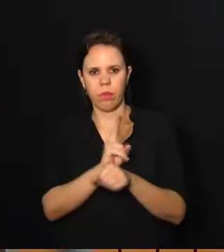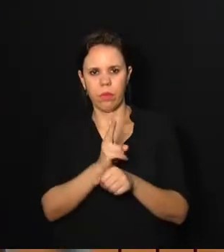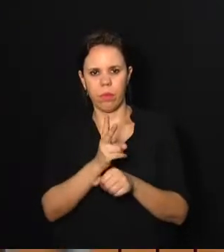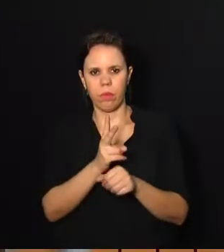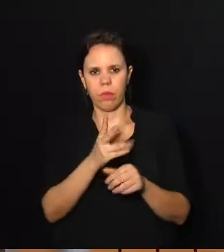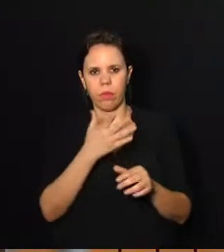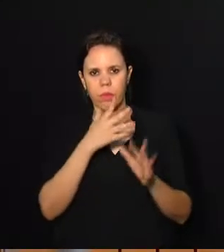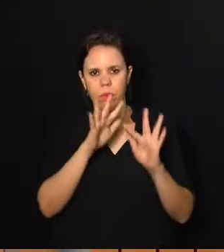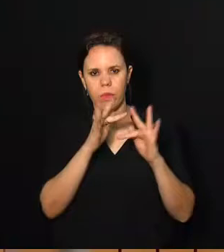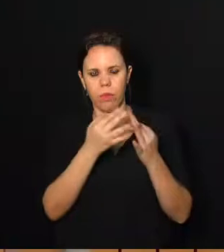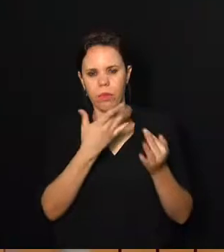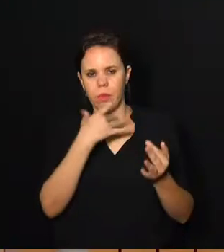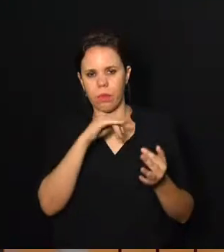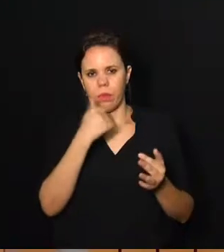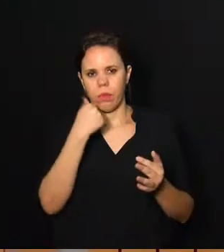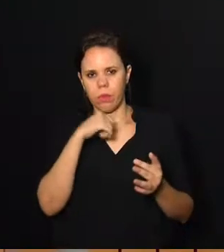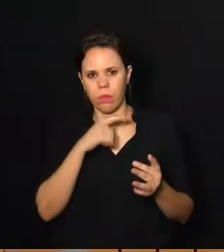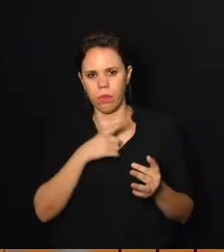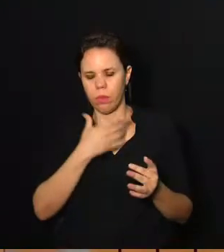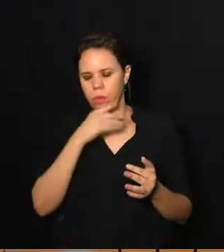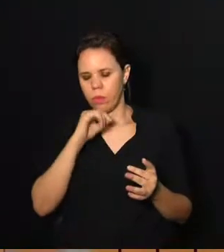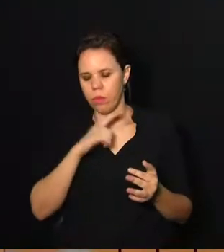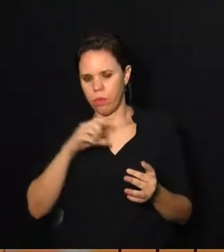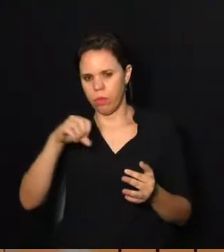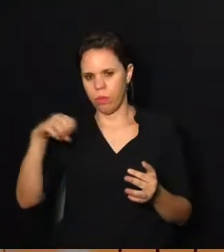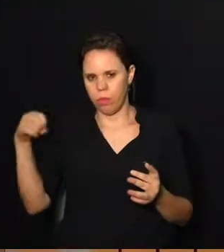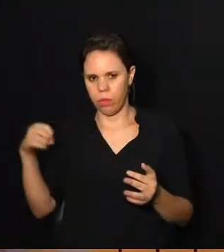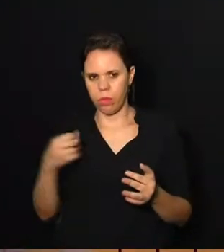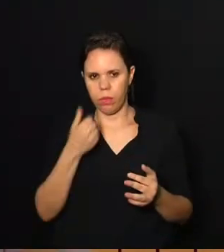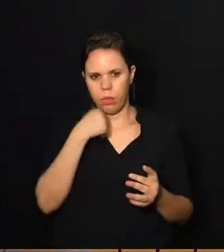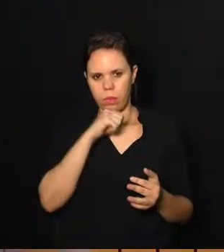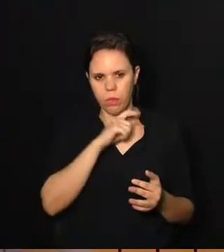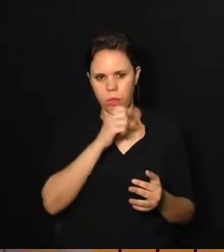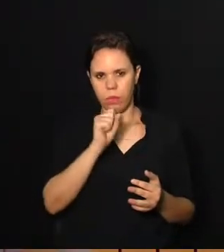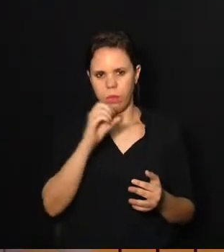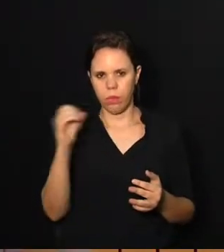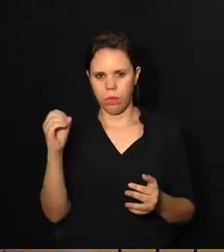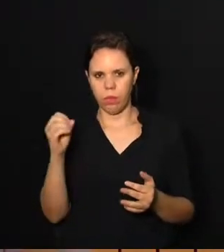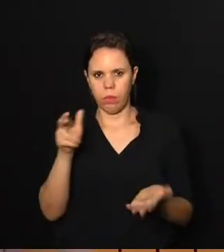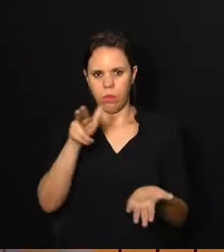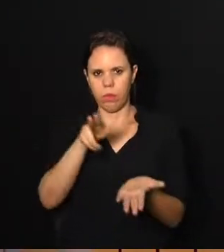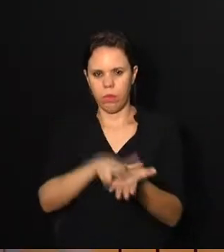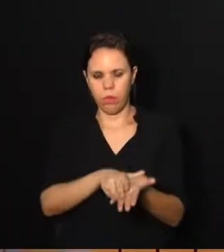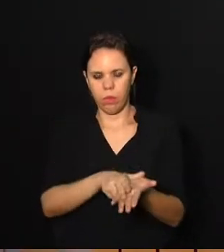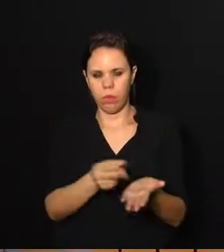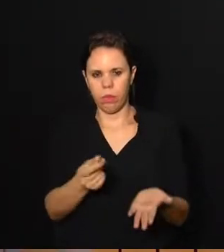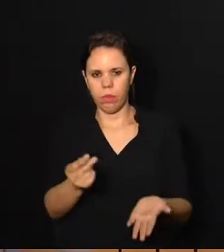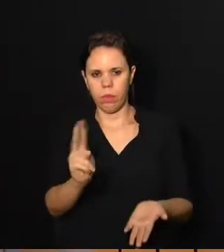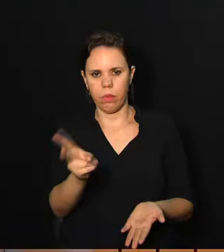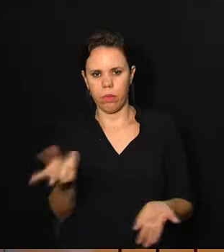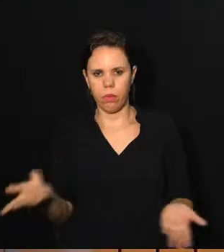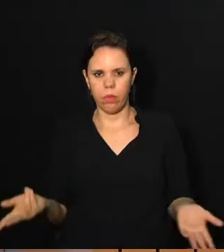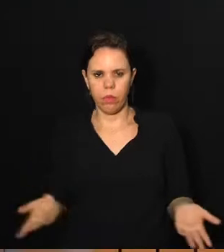pais. Meu pai tem 90, minha mãe 80 anos, é acamada.